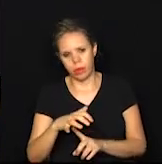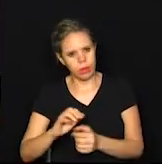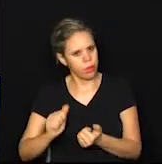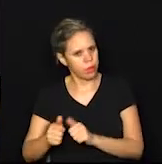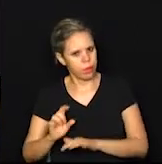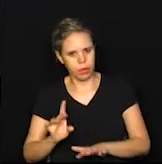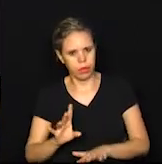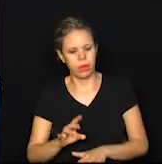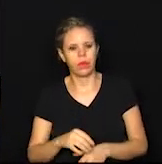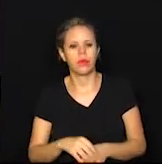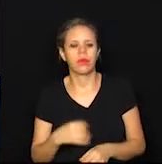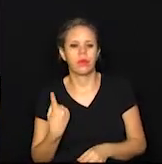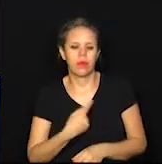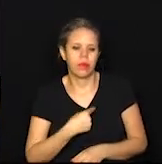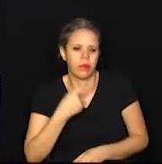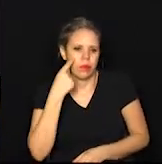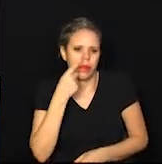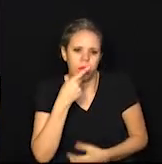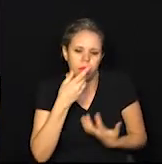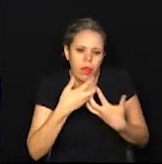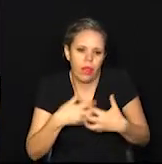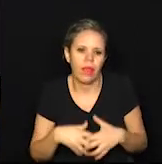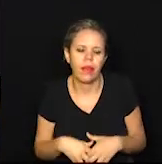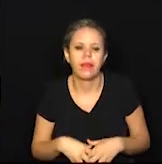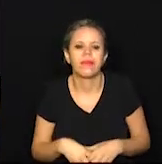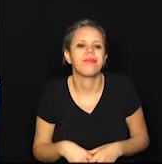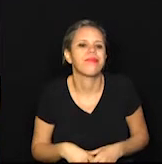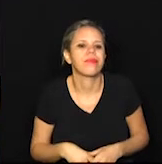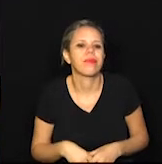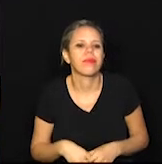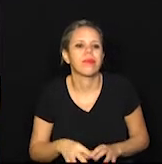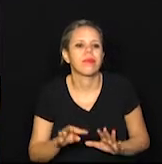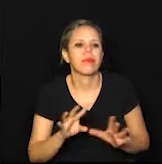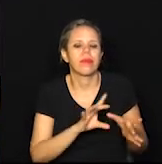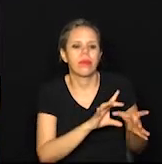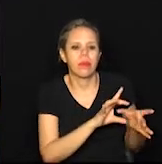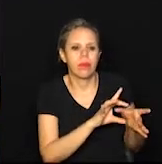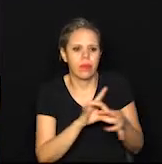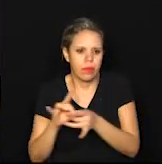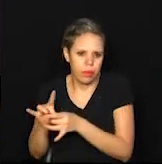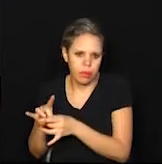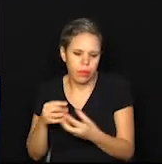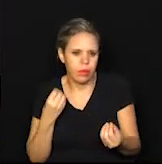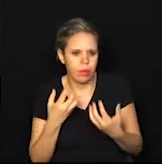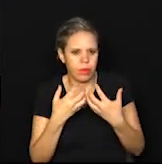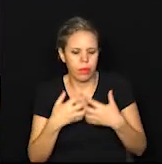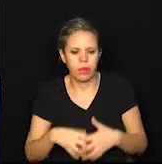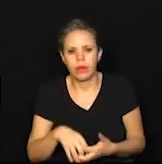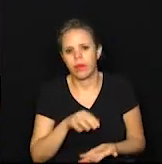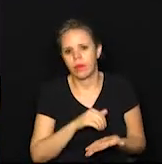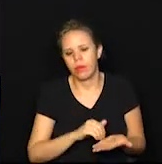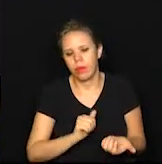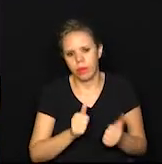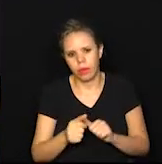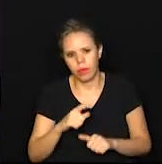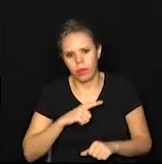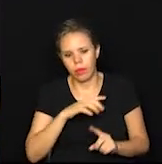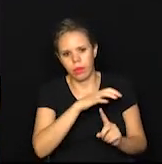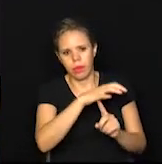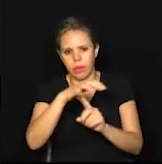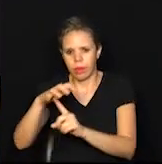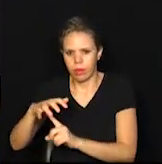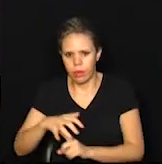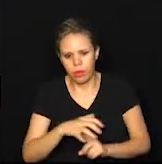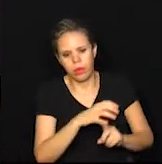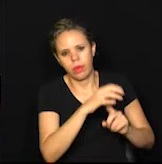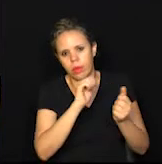esporte. Só para a gente pontuar um pouquinho aqui, contextualizar como é que funciona a Secretaria de Esporte. A gente tem as praças de esporte, que são